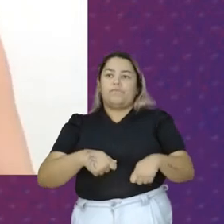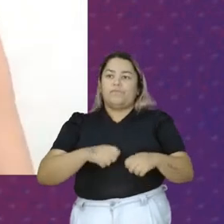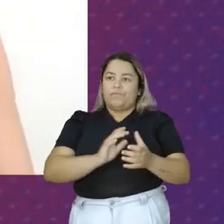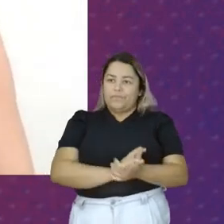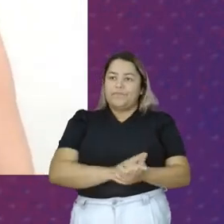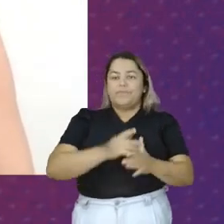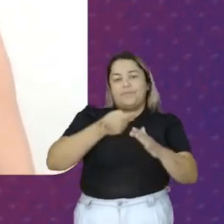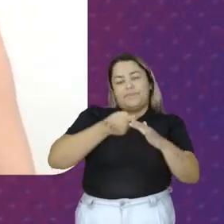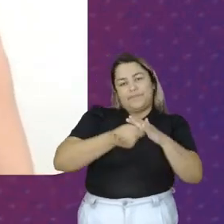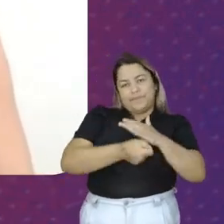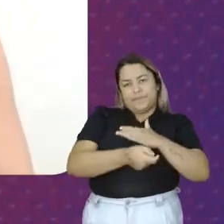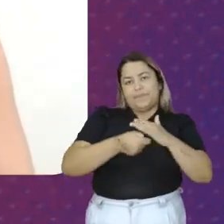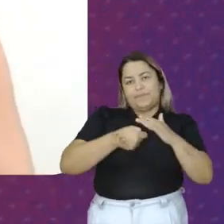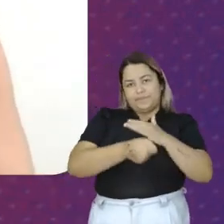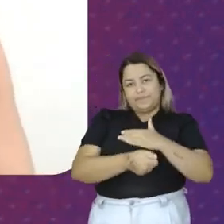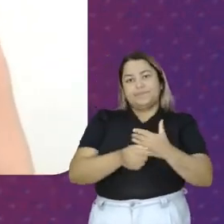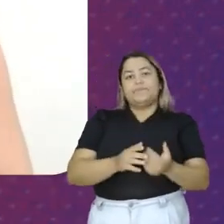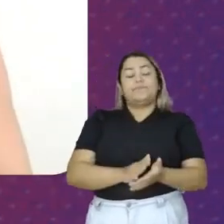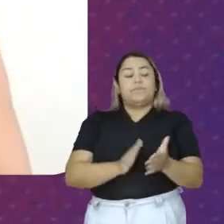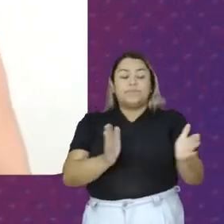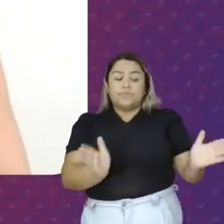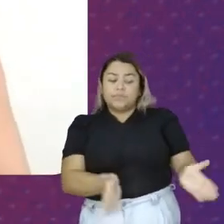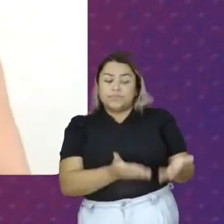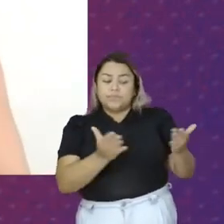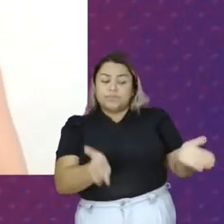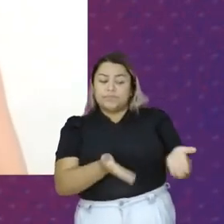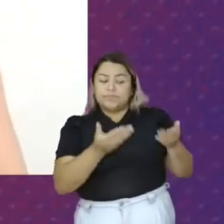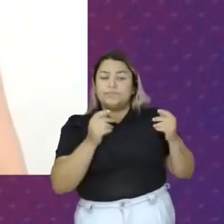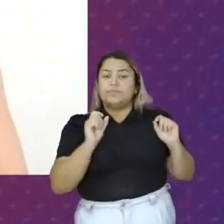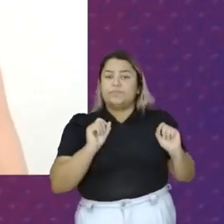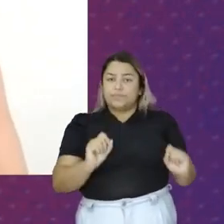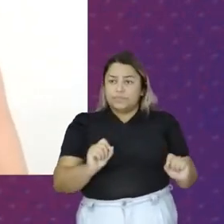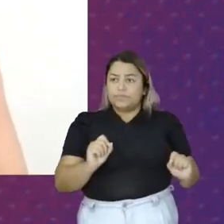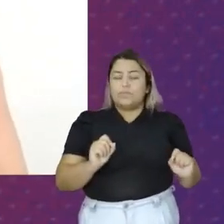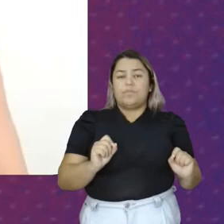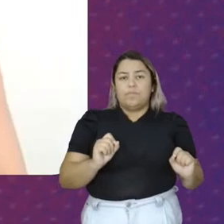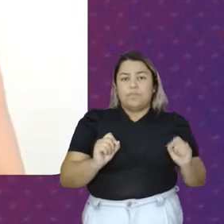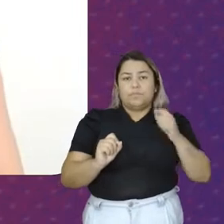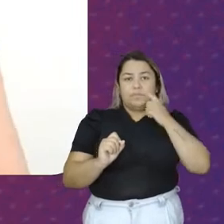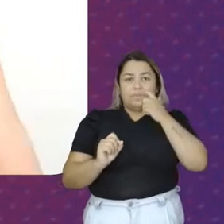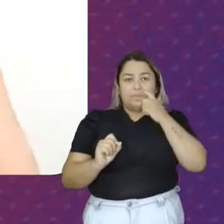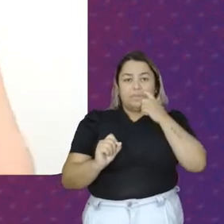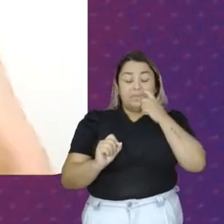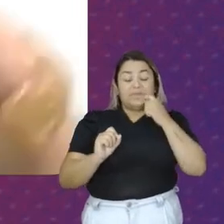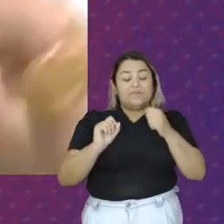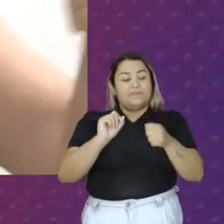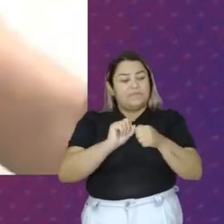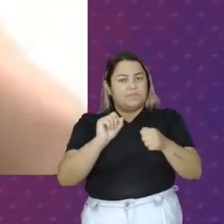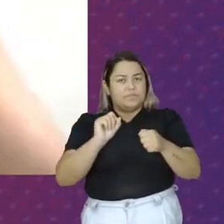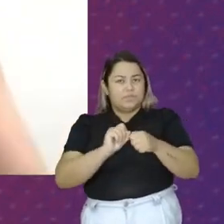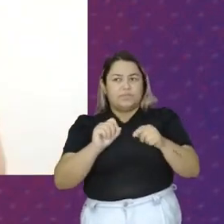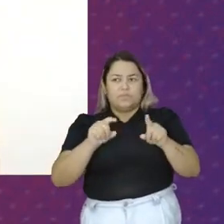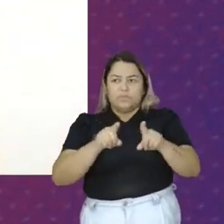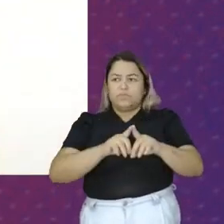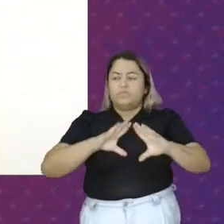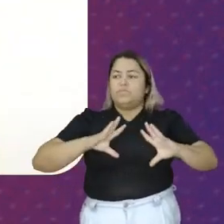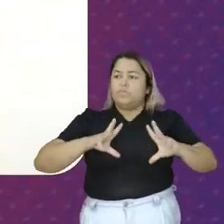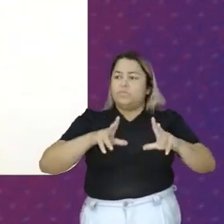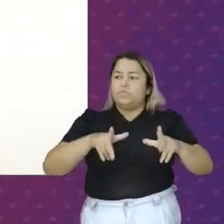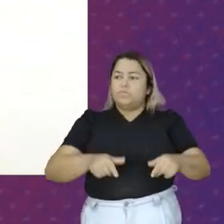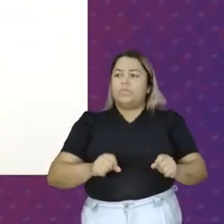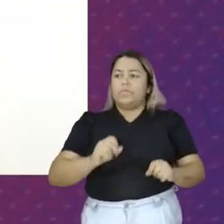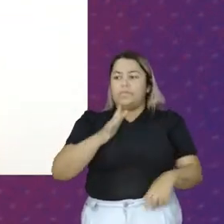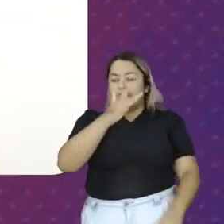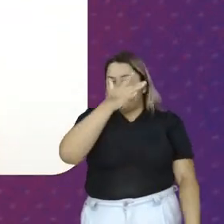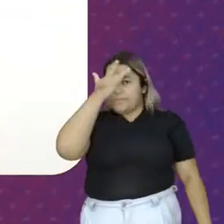essa participação, promover, incentivar, induzir, fazendo o letramento de todas as